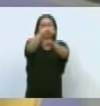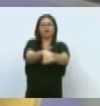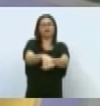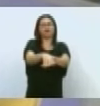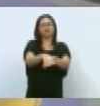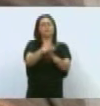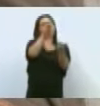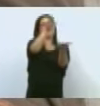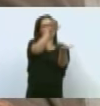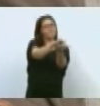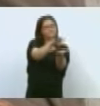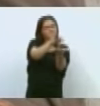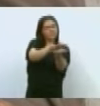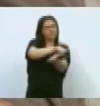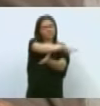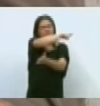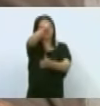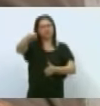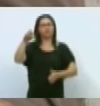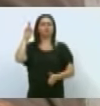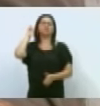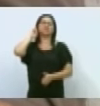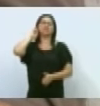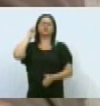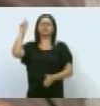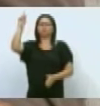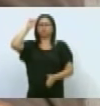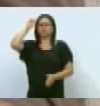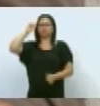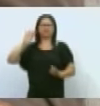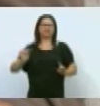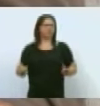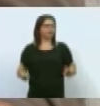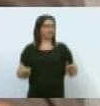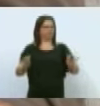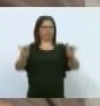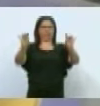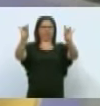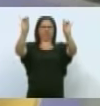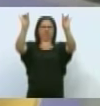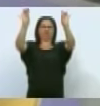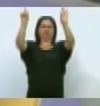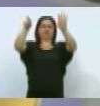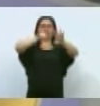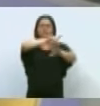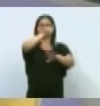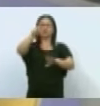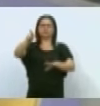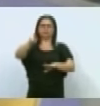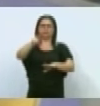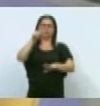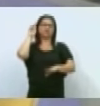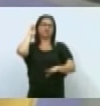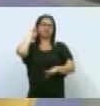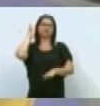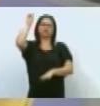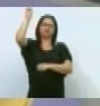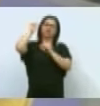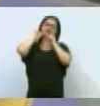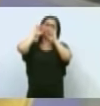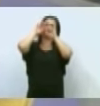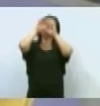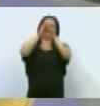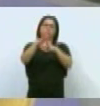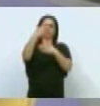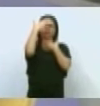Parabéns, né, pelos surdos. Hoje é o dia, a luta deles. Muito que Deus bem, sempre obrigada. Abençoa, né? Que eles consigam. Amém.